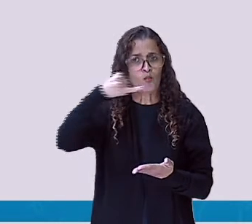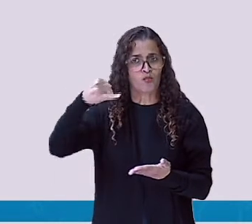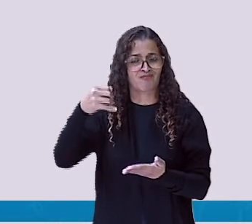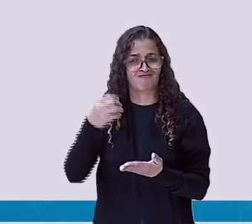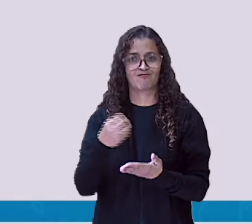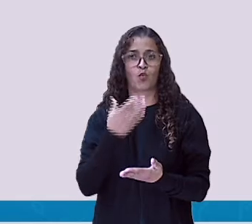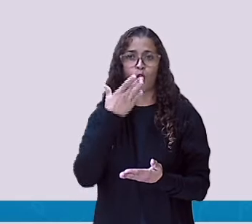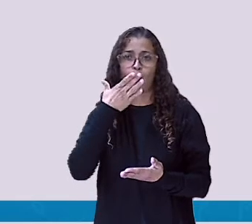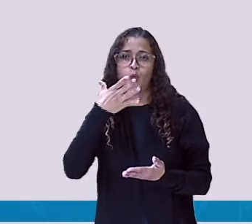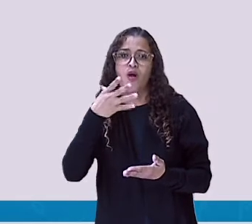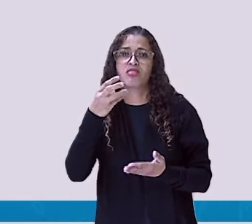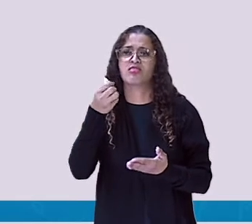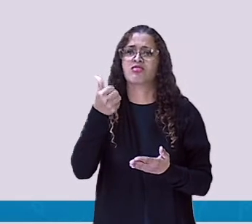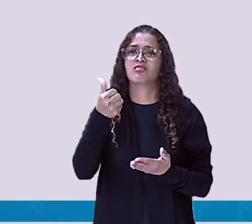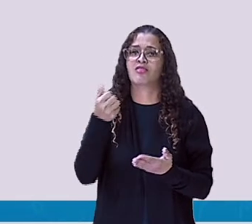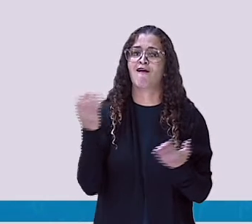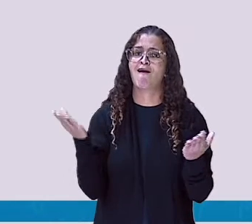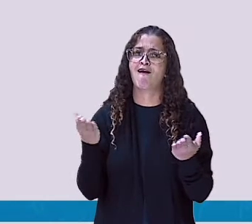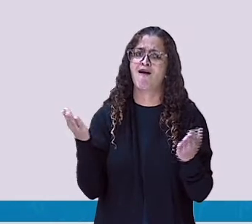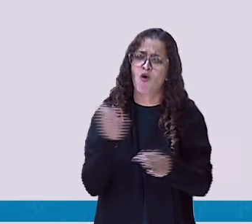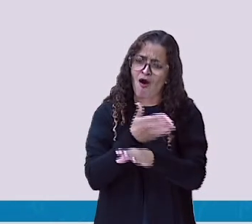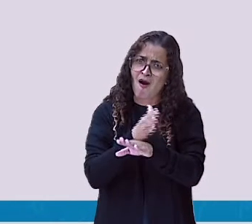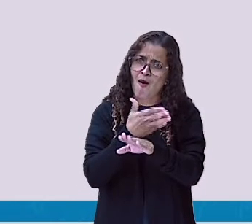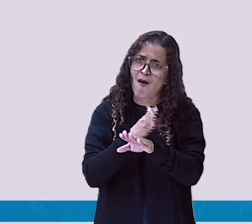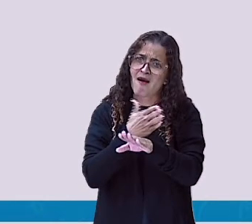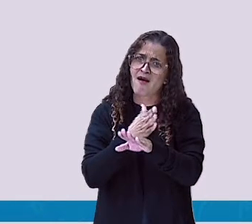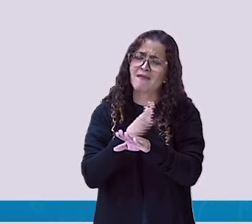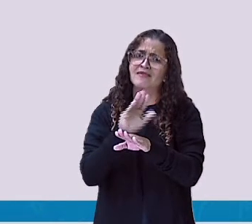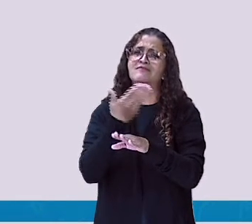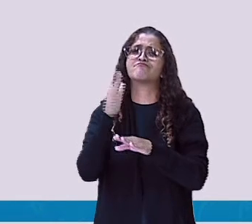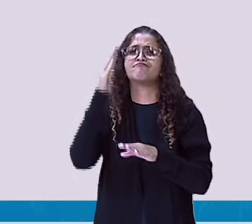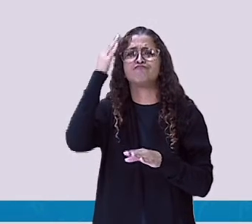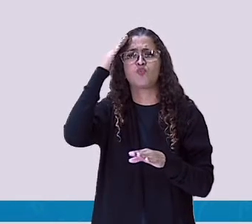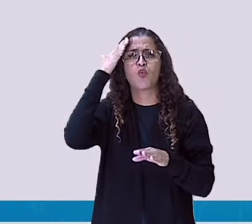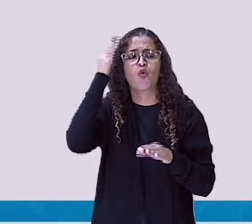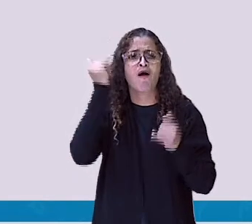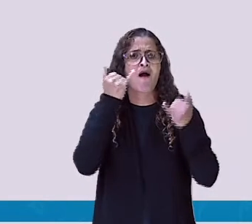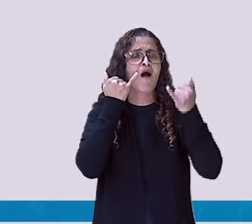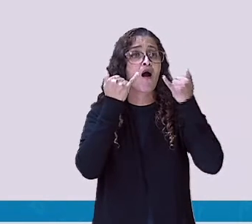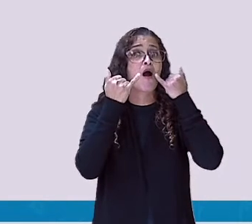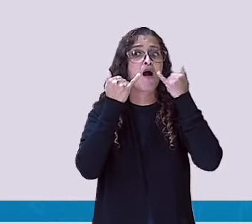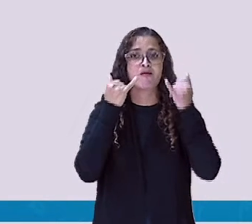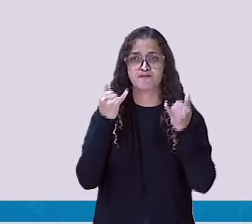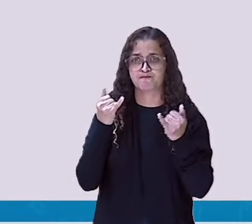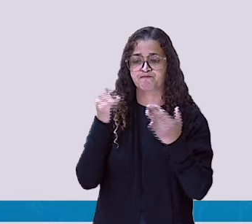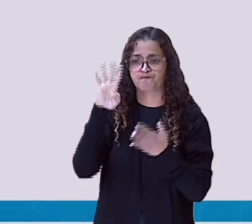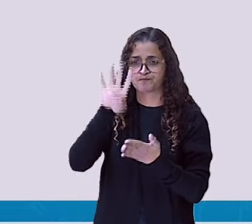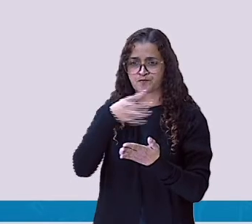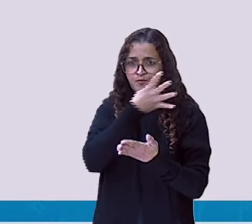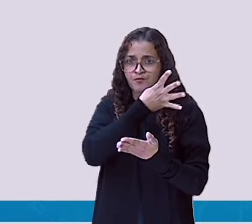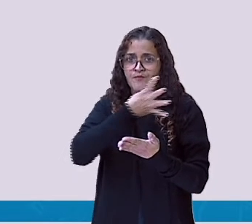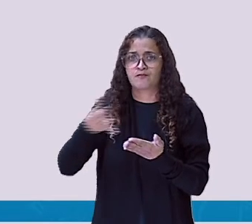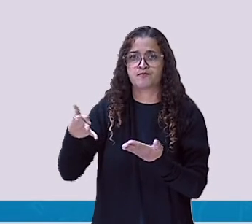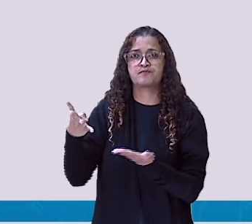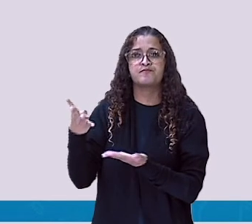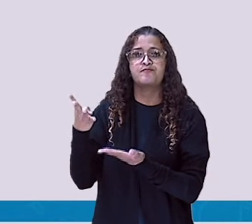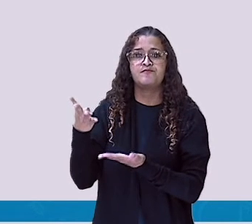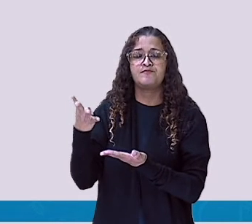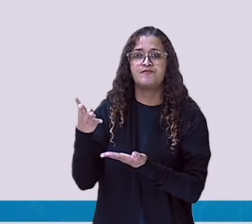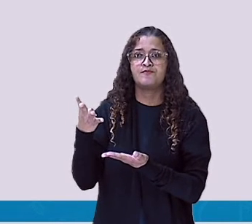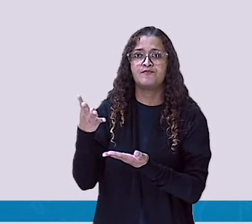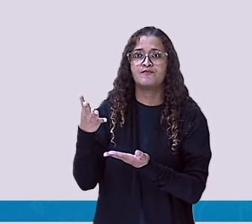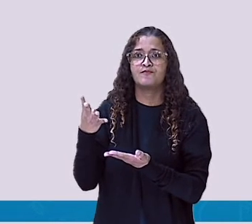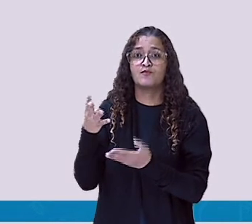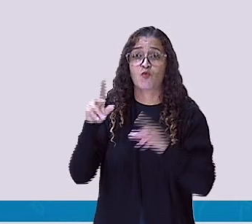Agora, nós vamos colocar em prática essas informações. Então, nós temos a nossa tabela,